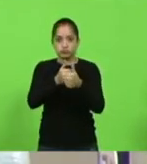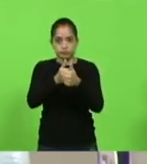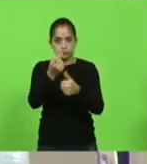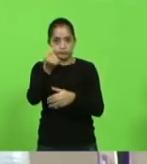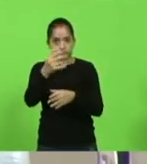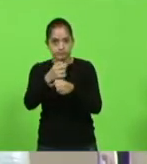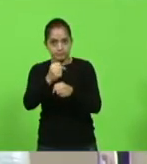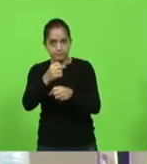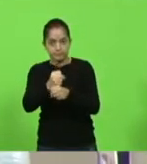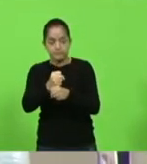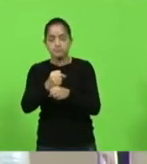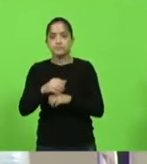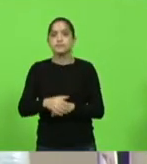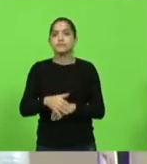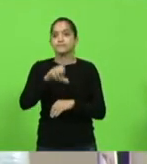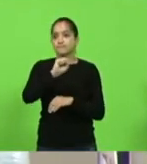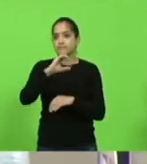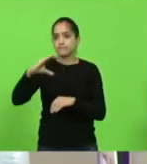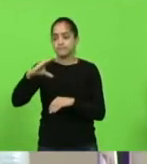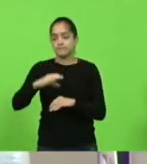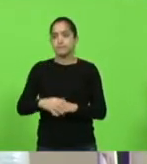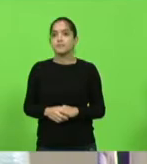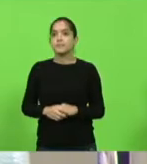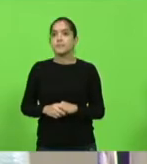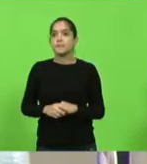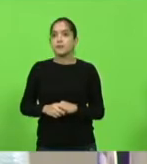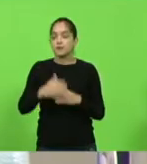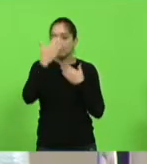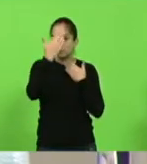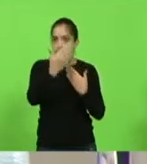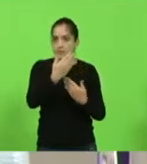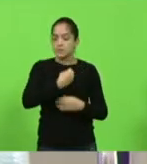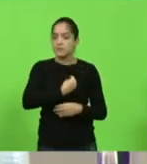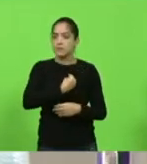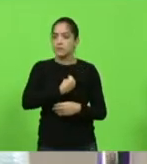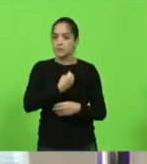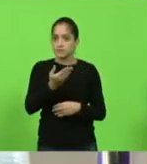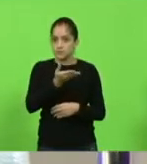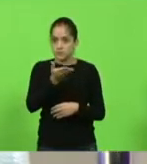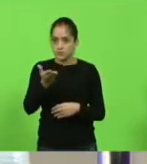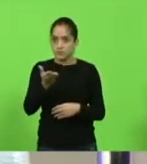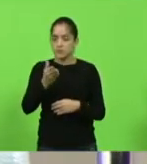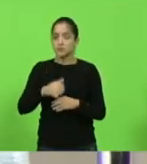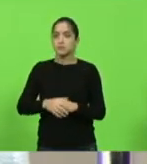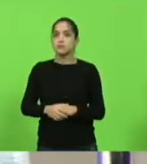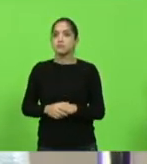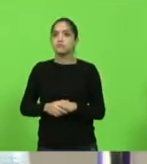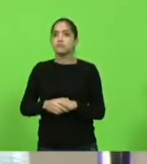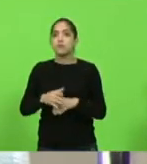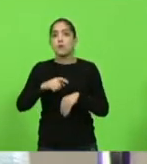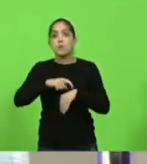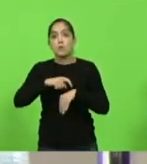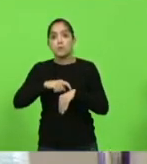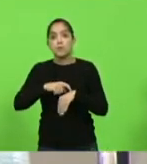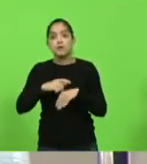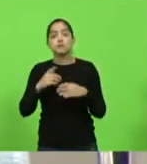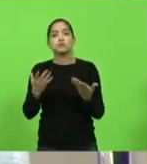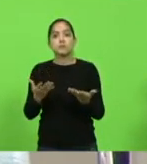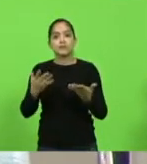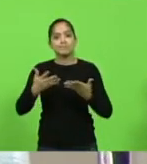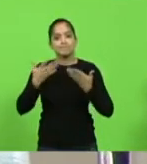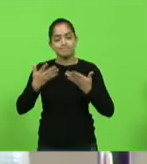Ministério Público moda Contas do Estado de Santa Catarina Muito obrigado pela presença de todos vocês para nós é o momento de muita alegria